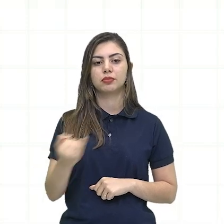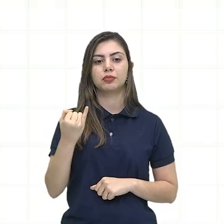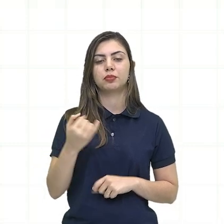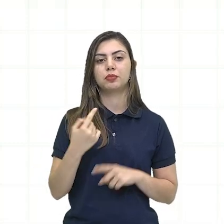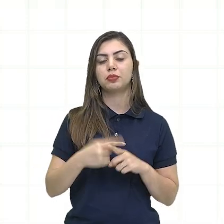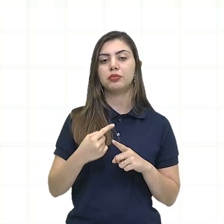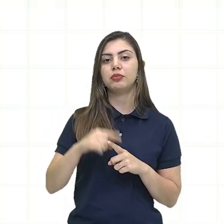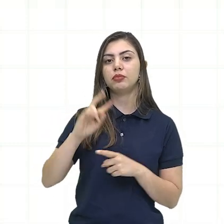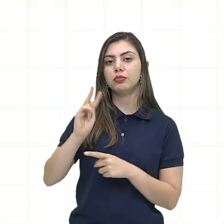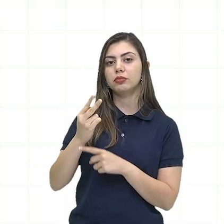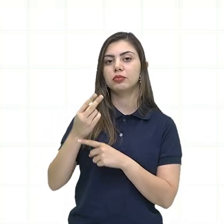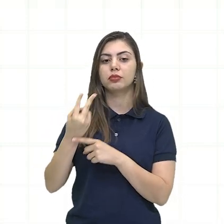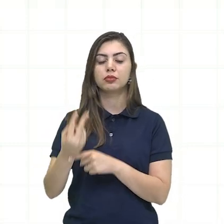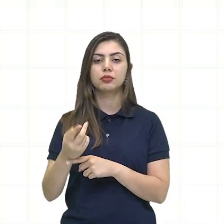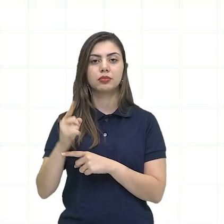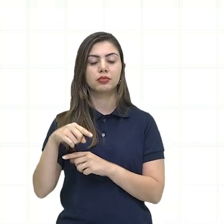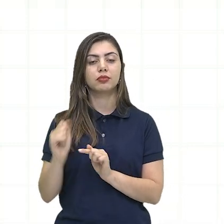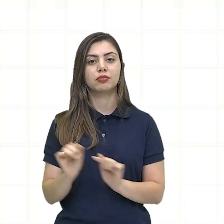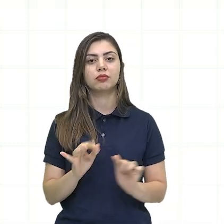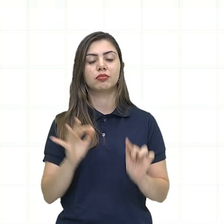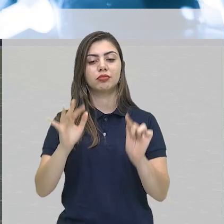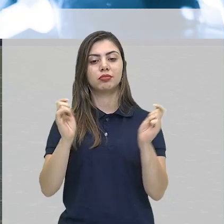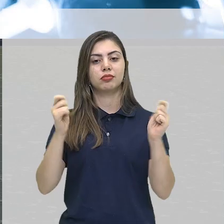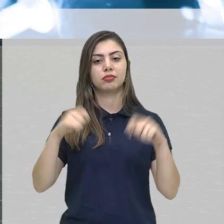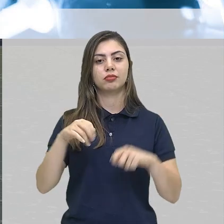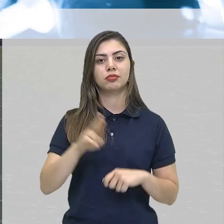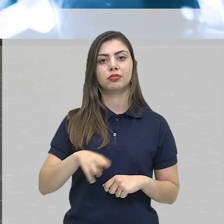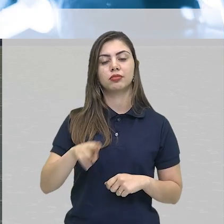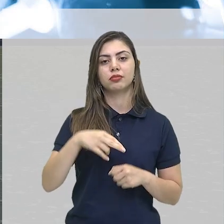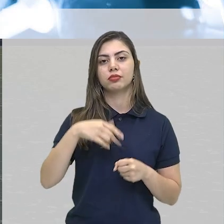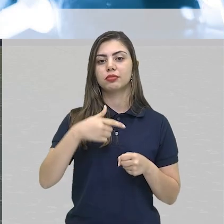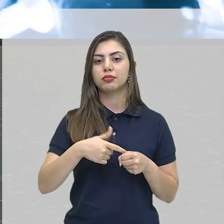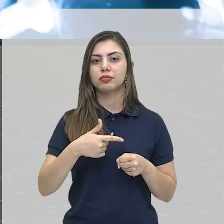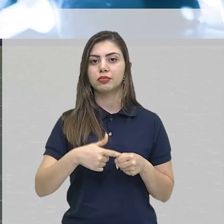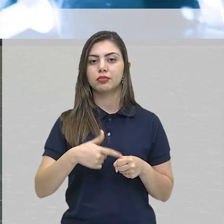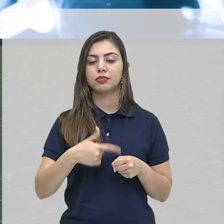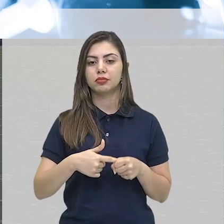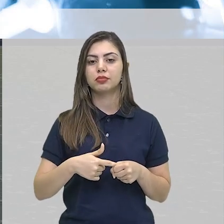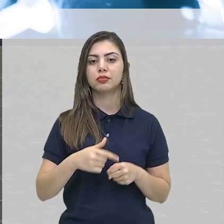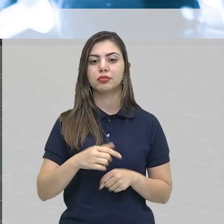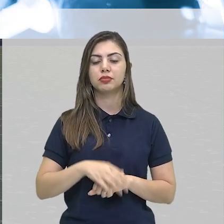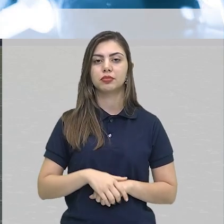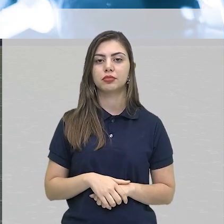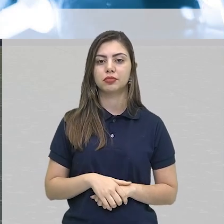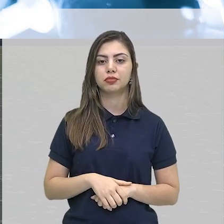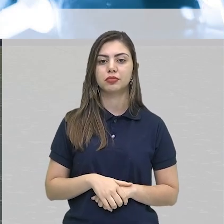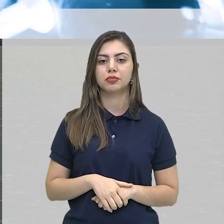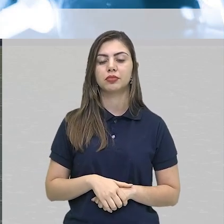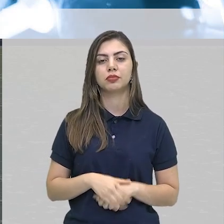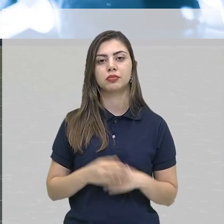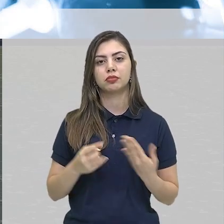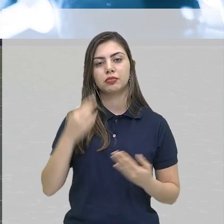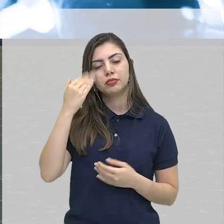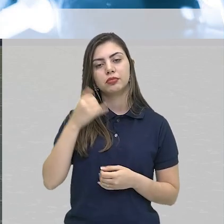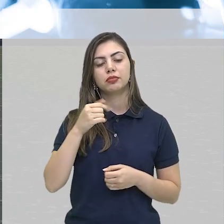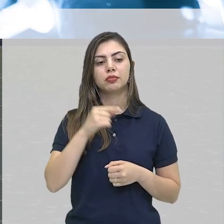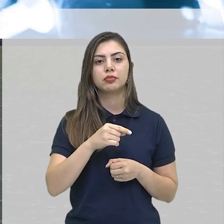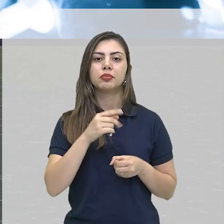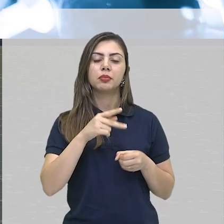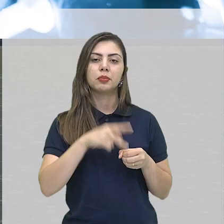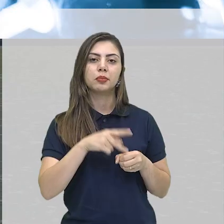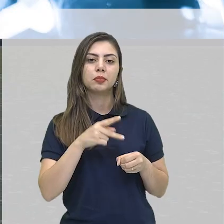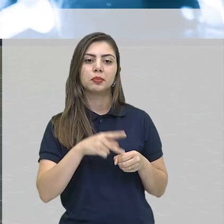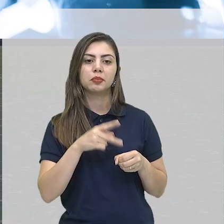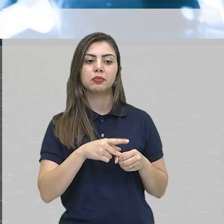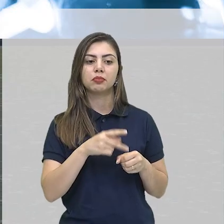ser usado como combustível. E como os combustíveis derivados de petróleo, né, não são renováveis, o